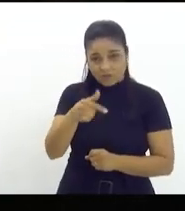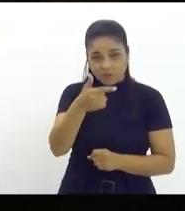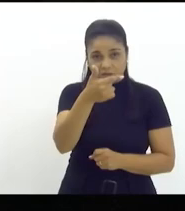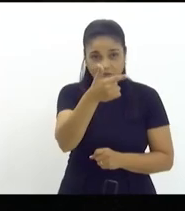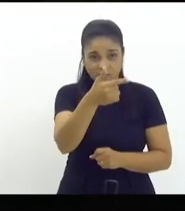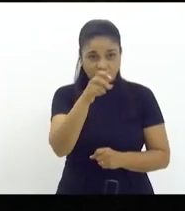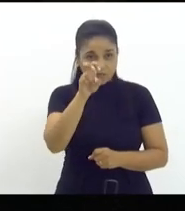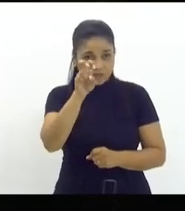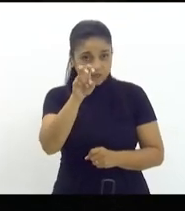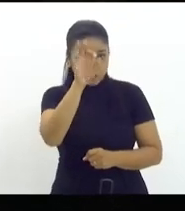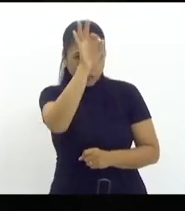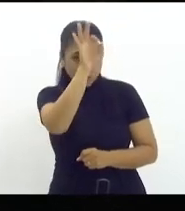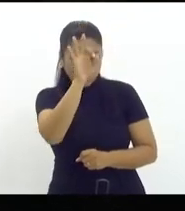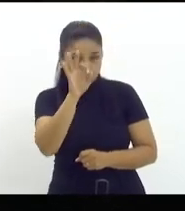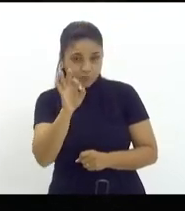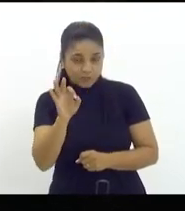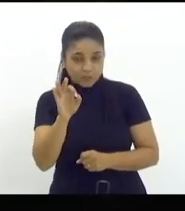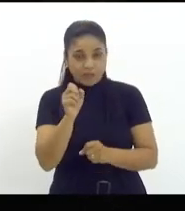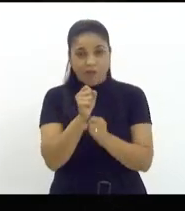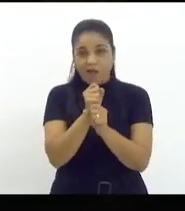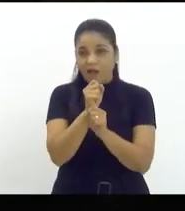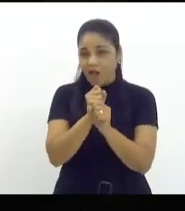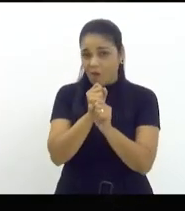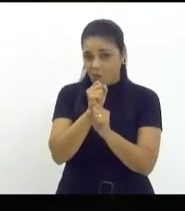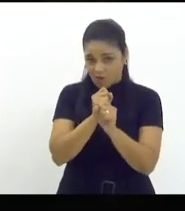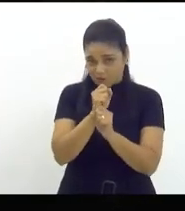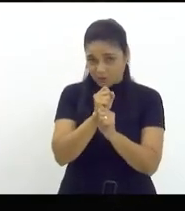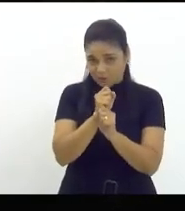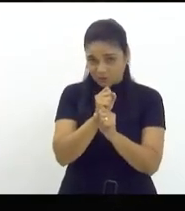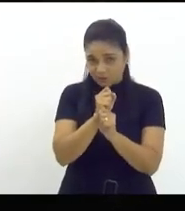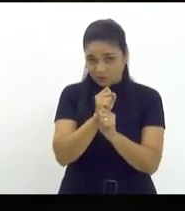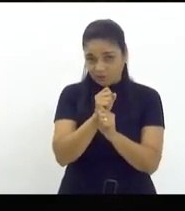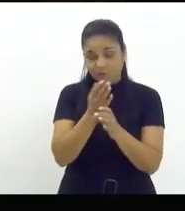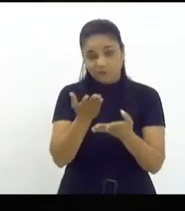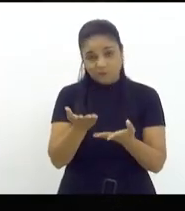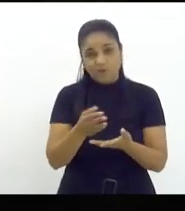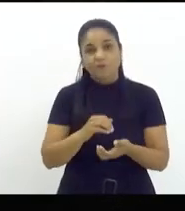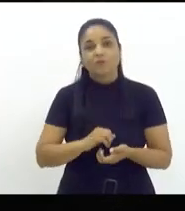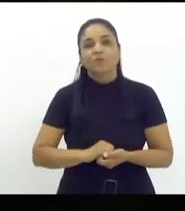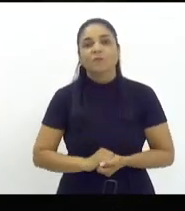13,25% ao ano a ouvir